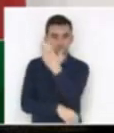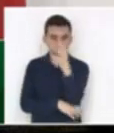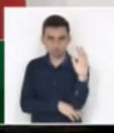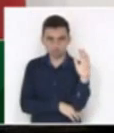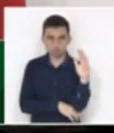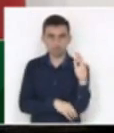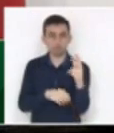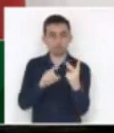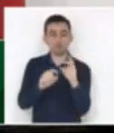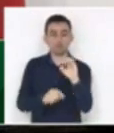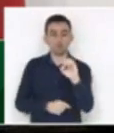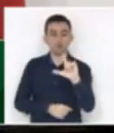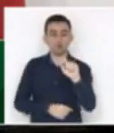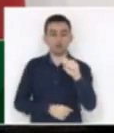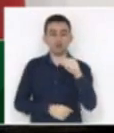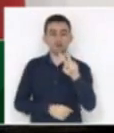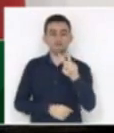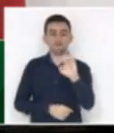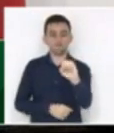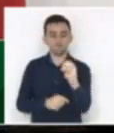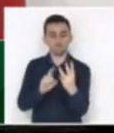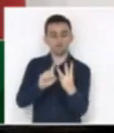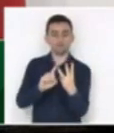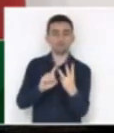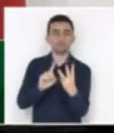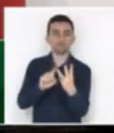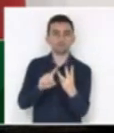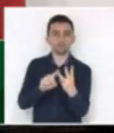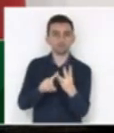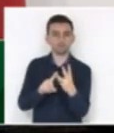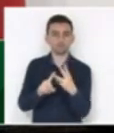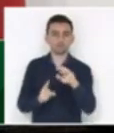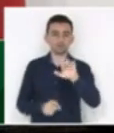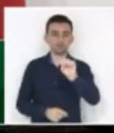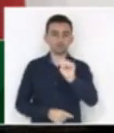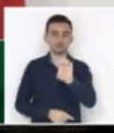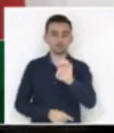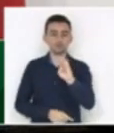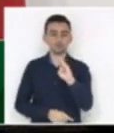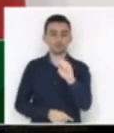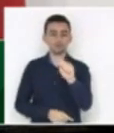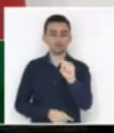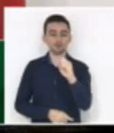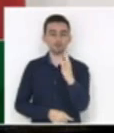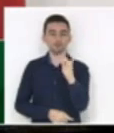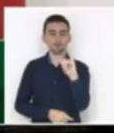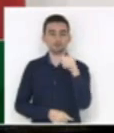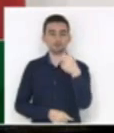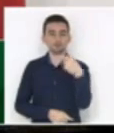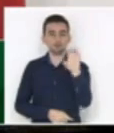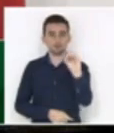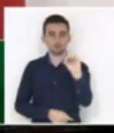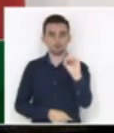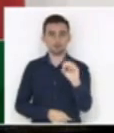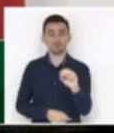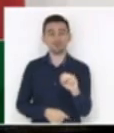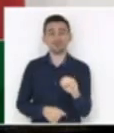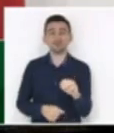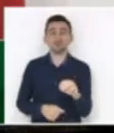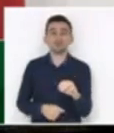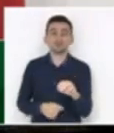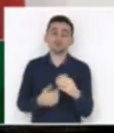Galvão, Alexandre Roshinsky e Sebastião Lima Ferreira Júnior. Alexandre tinha